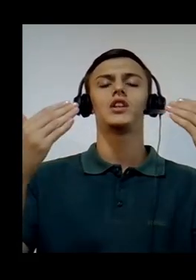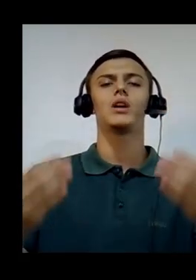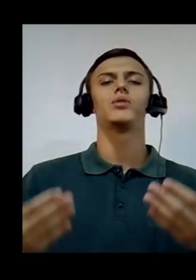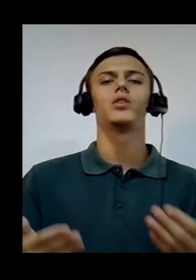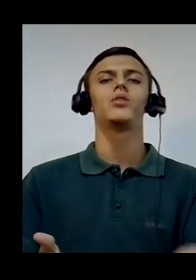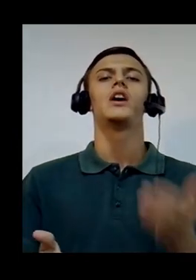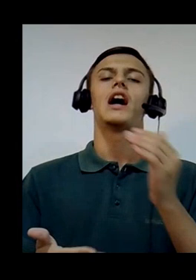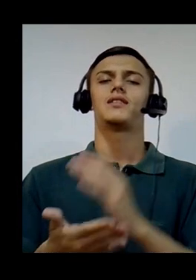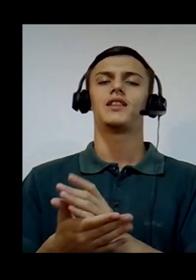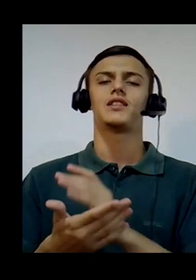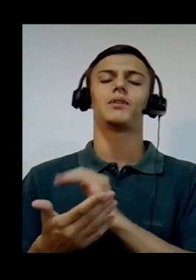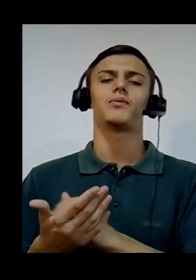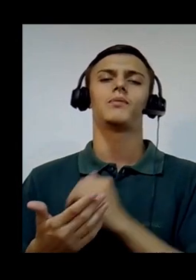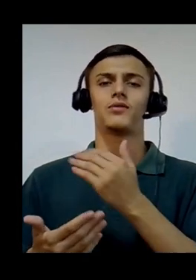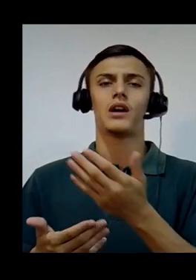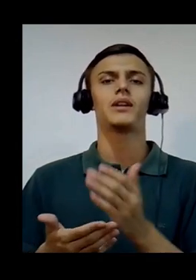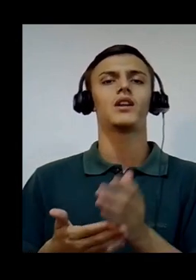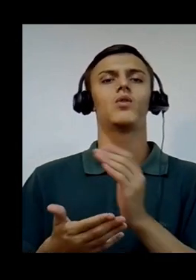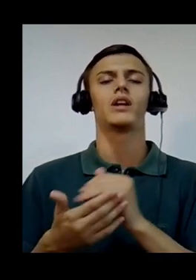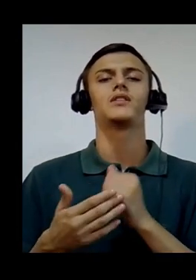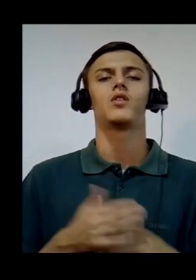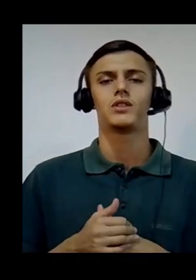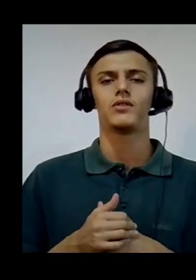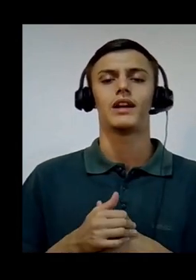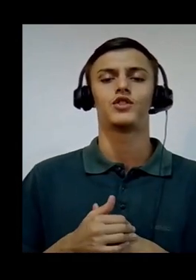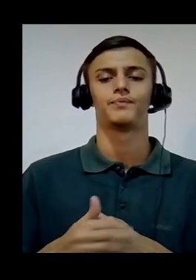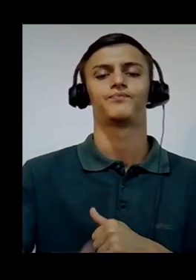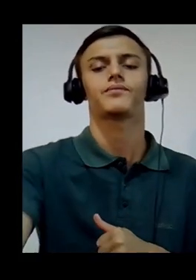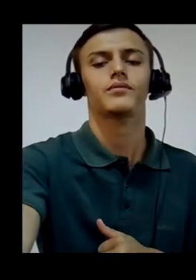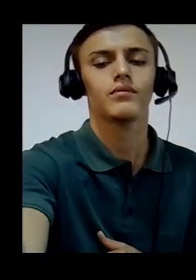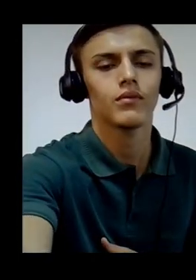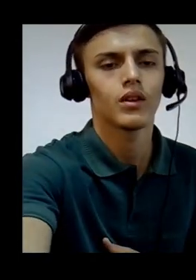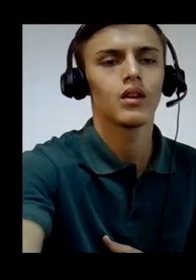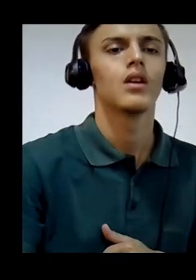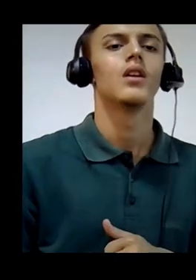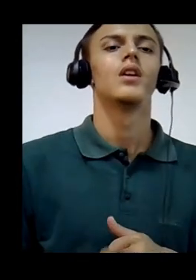cuidado. Retira o adorno, acessa para a fábrica ou realizar alguma atividade.